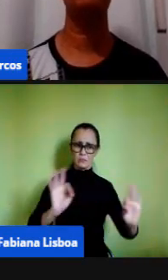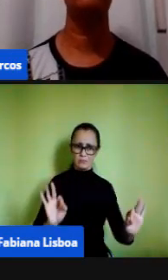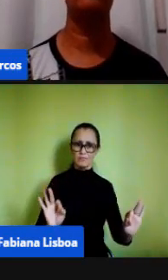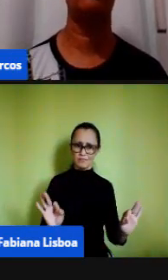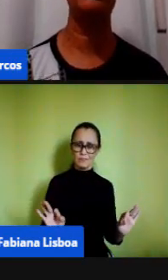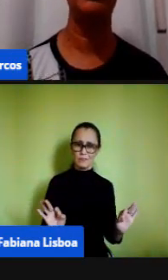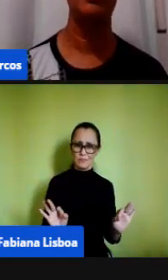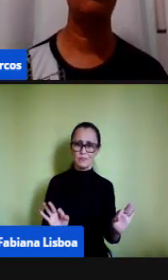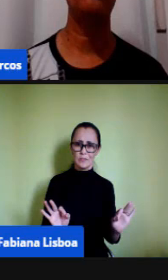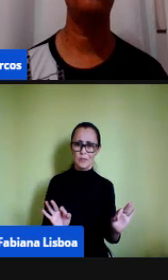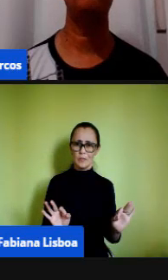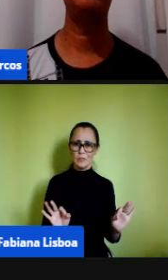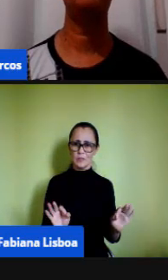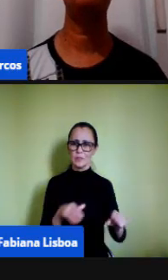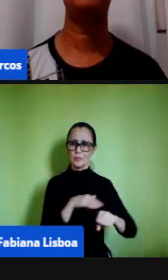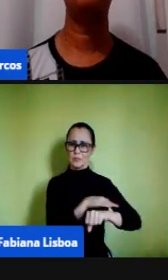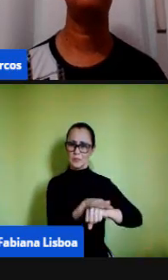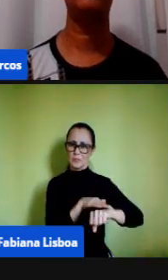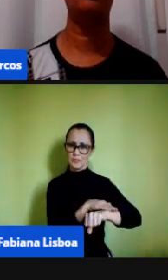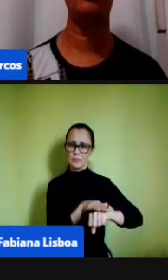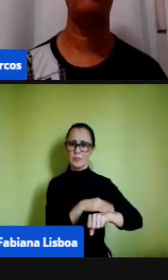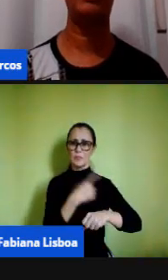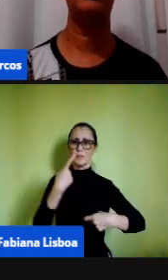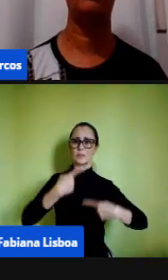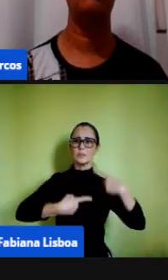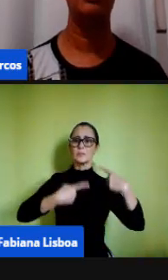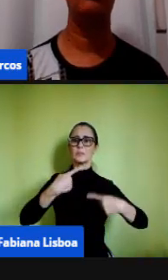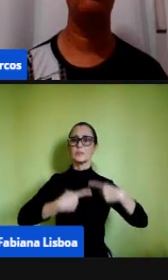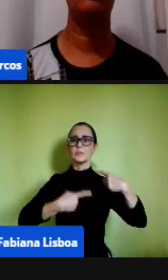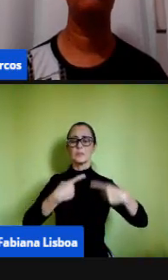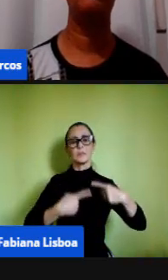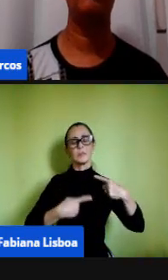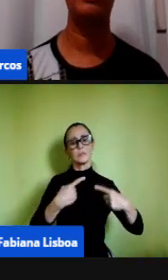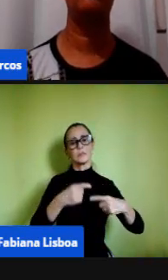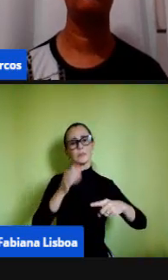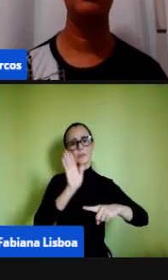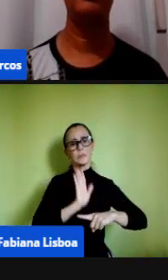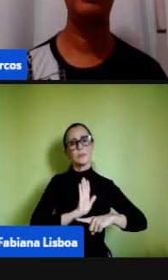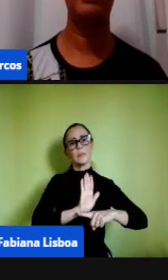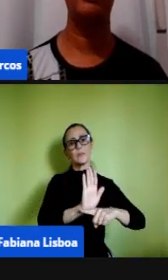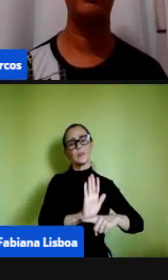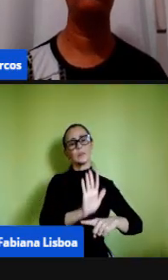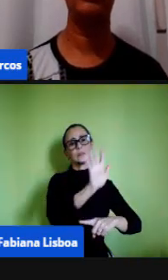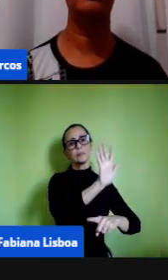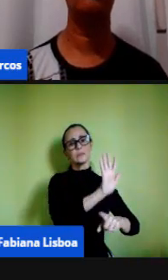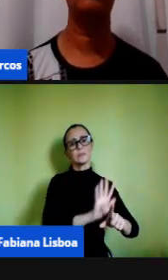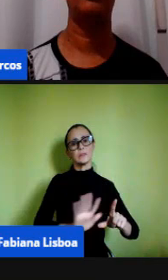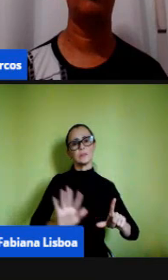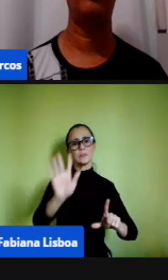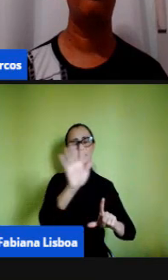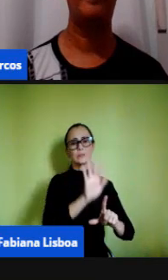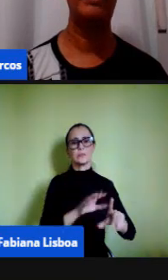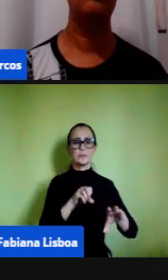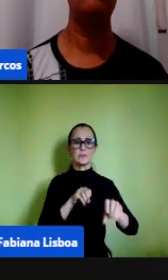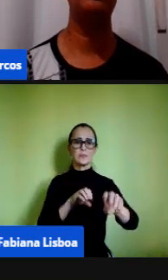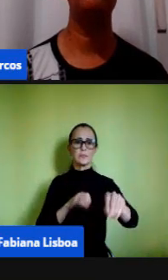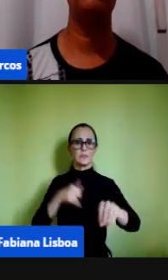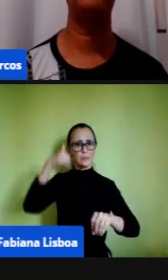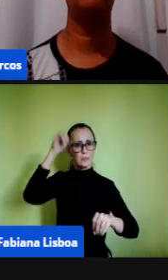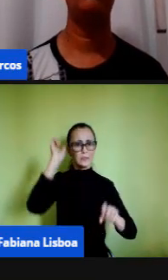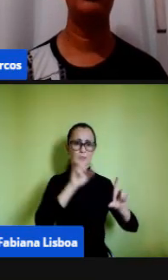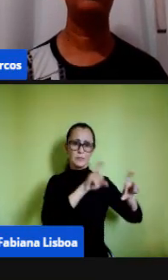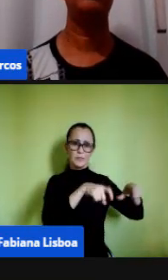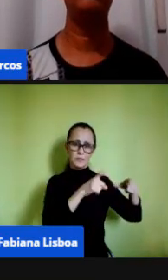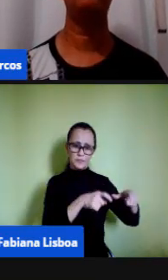nossas discussões, conforme, então, a nossa colaboração no nosso espaço da educação do campo.